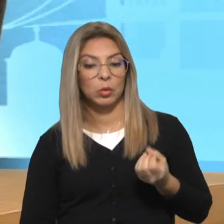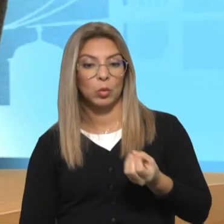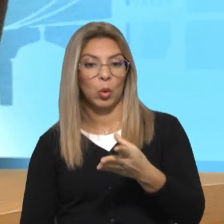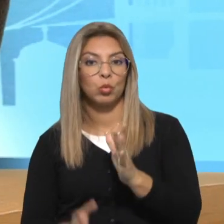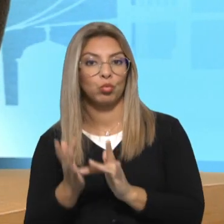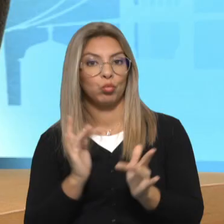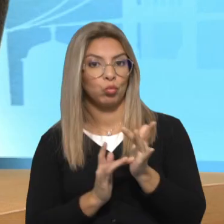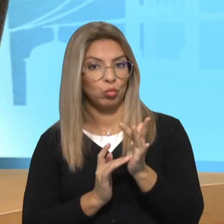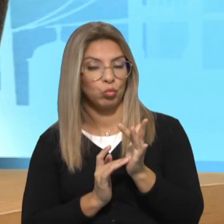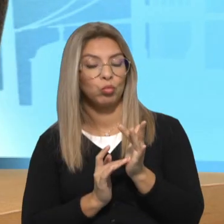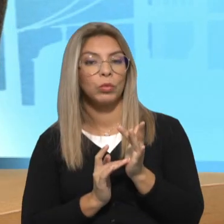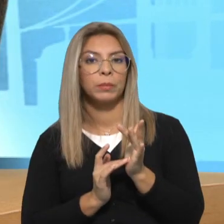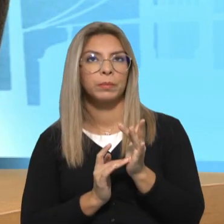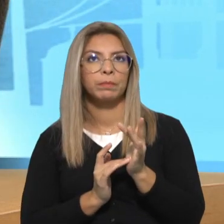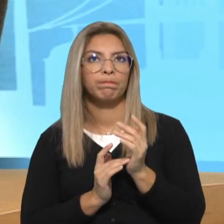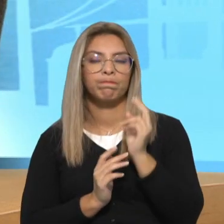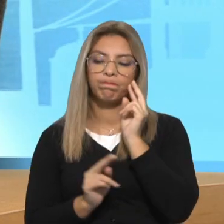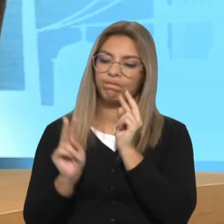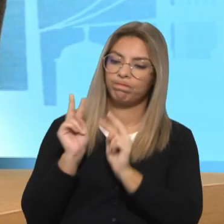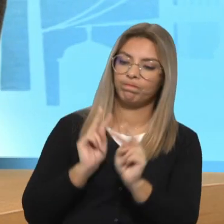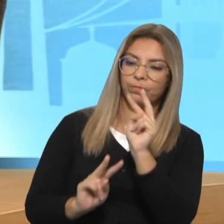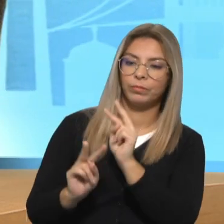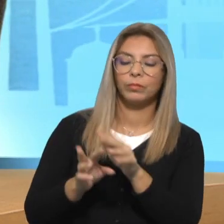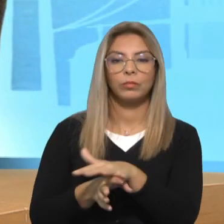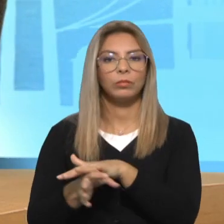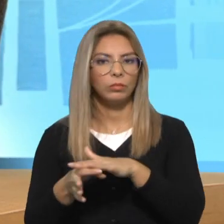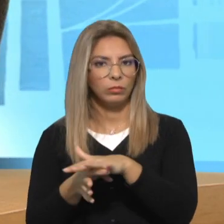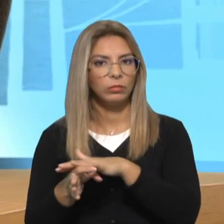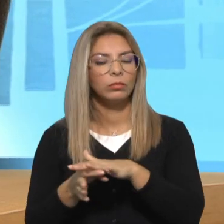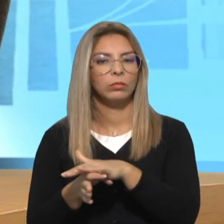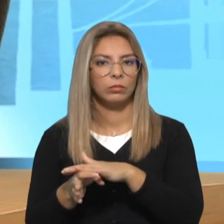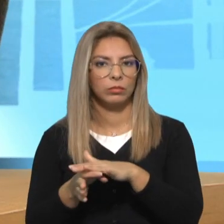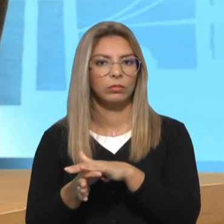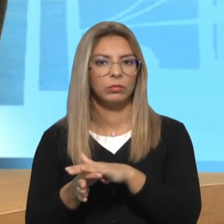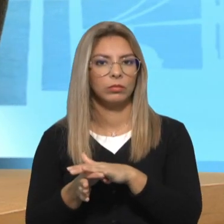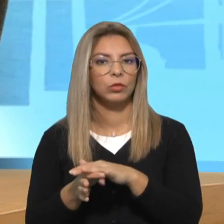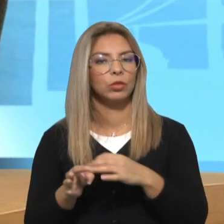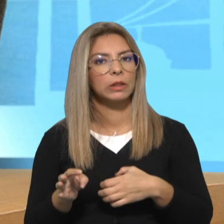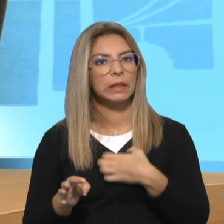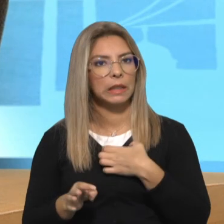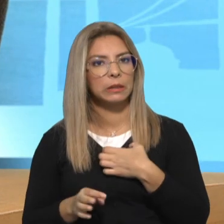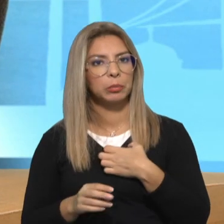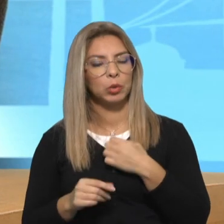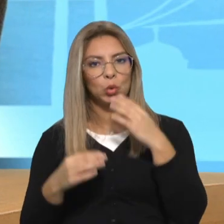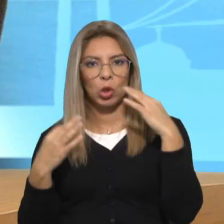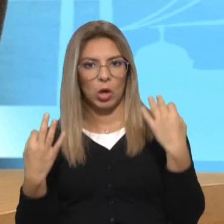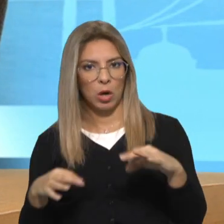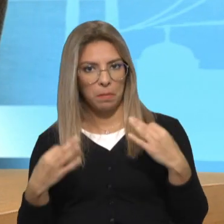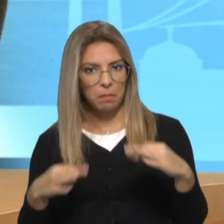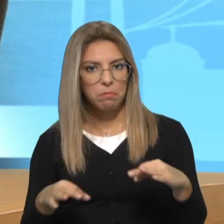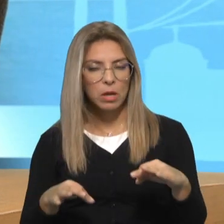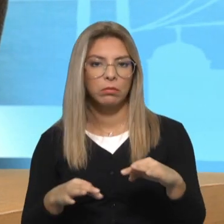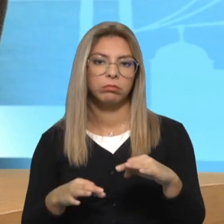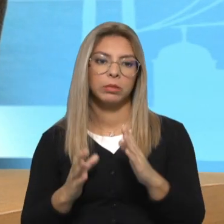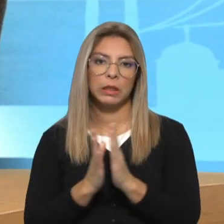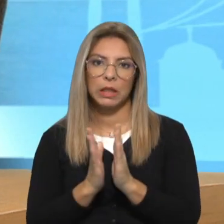é? Faz-me olhar para as situações ditas menos, enfim, normais, né, na Igreja